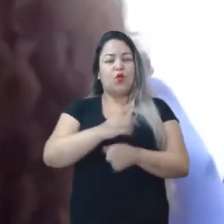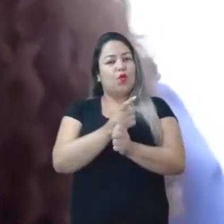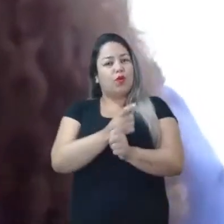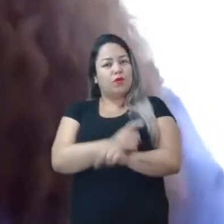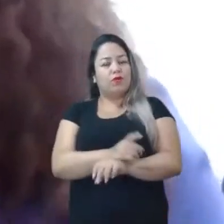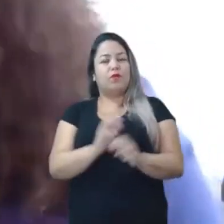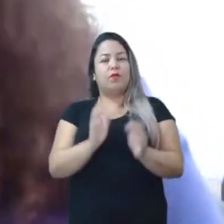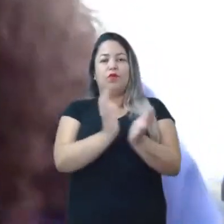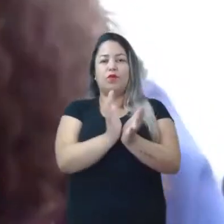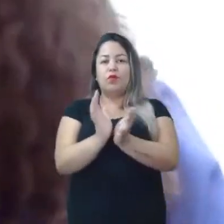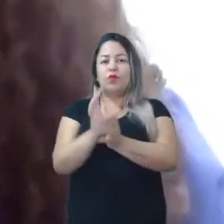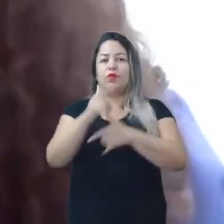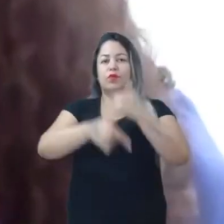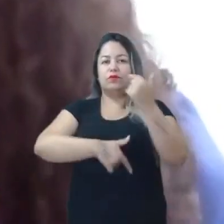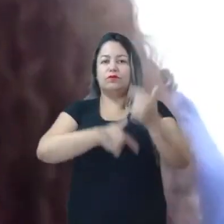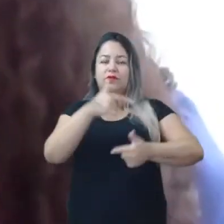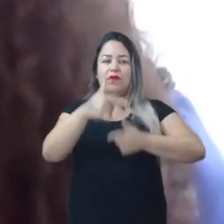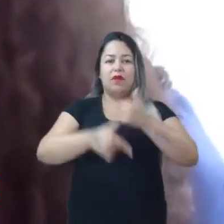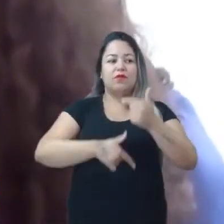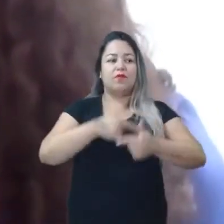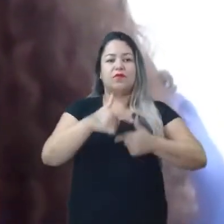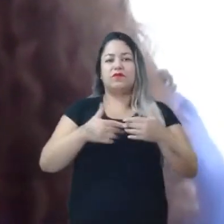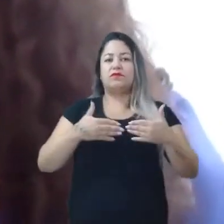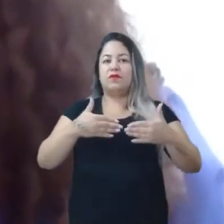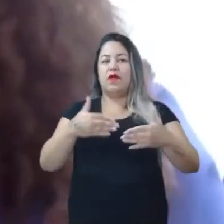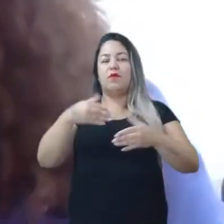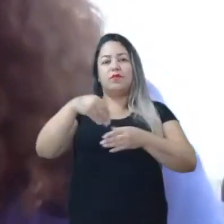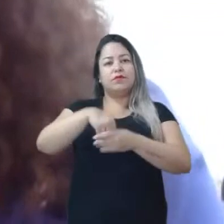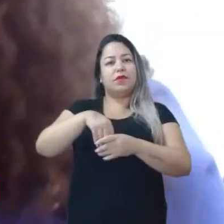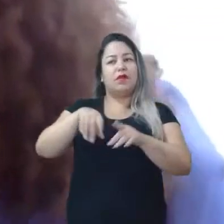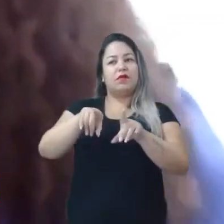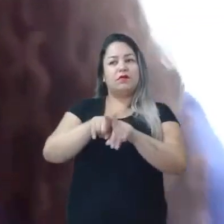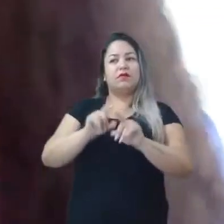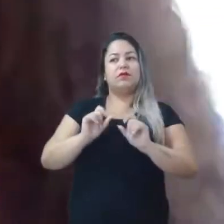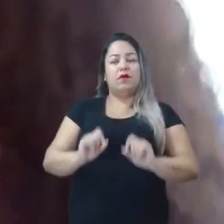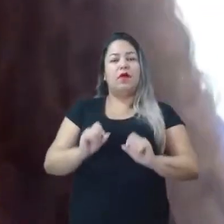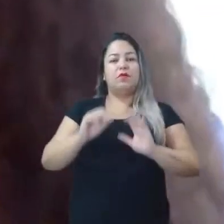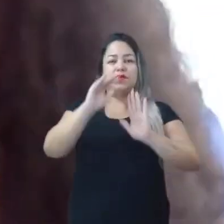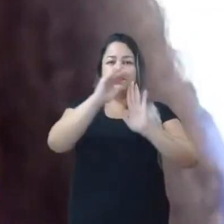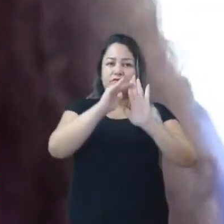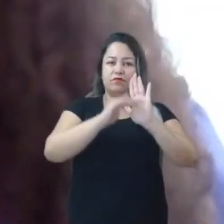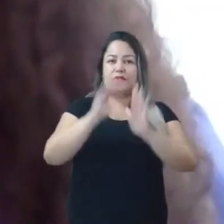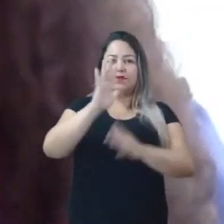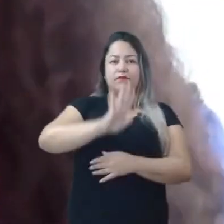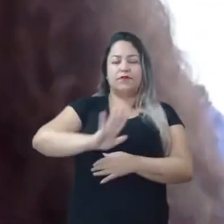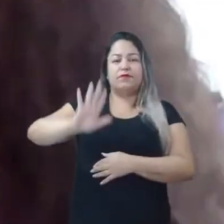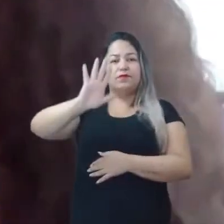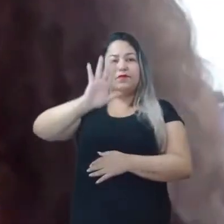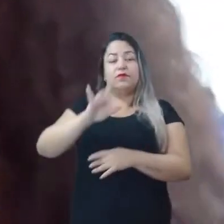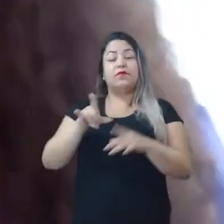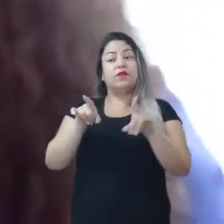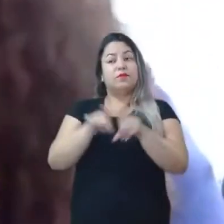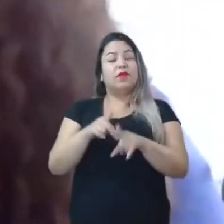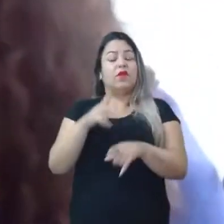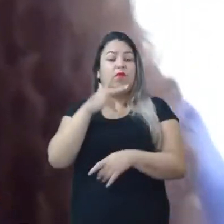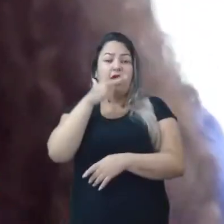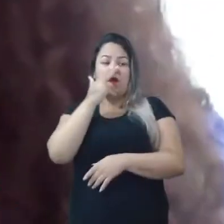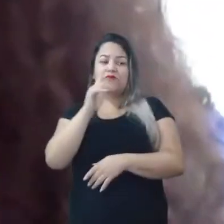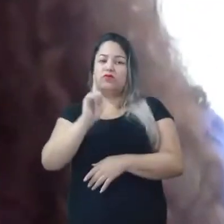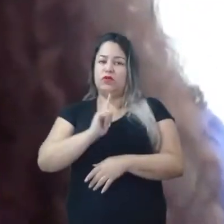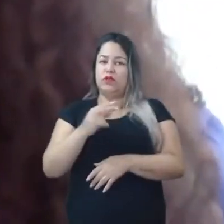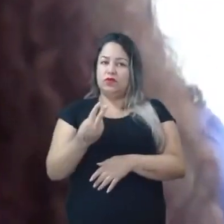o grupo de trabalho interministerial para o Programa Nacional de Ações Afirmativas, e que eu acho que tem